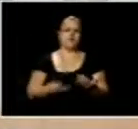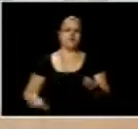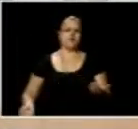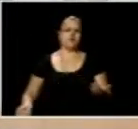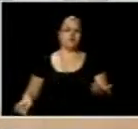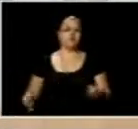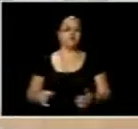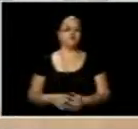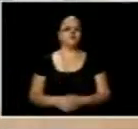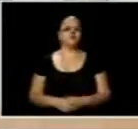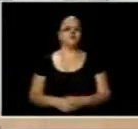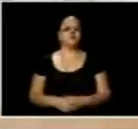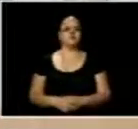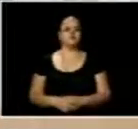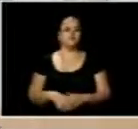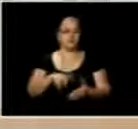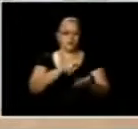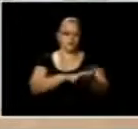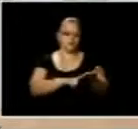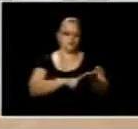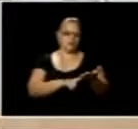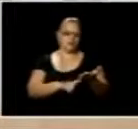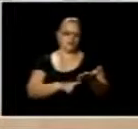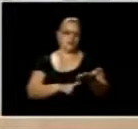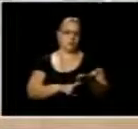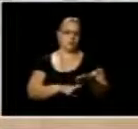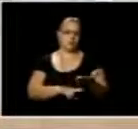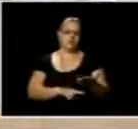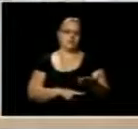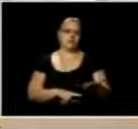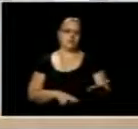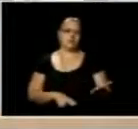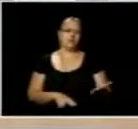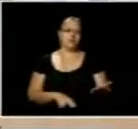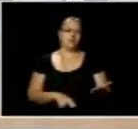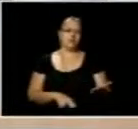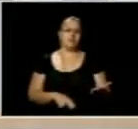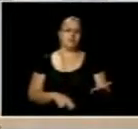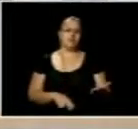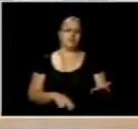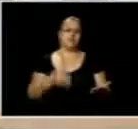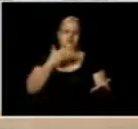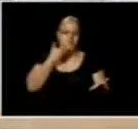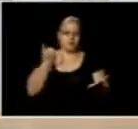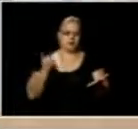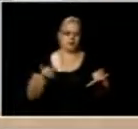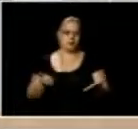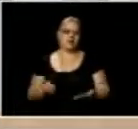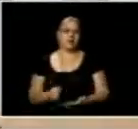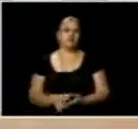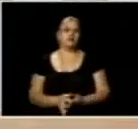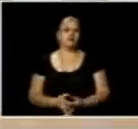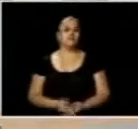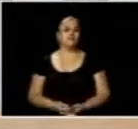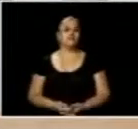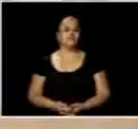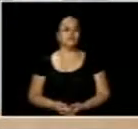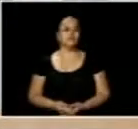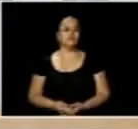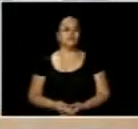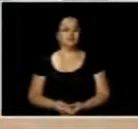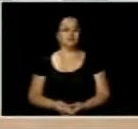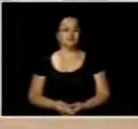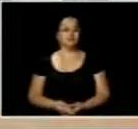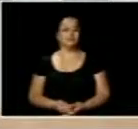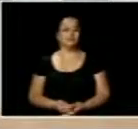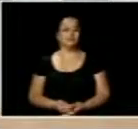rever isso daqui. Prefeito, urgentemente, por gentileza, é o terceiro, vai ser o quarto, substitui, coloca na Secretaria da Comunicação, o senhor